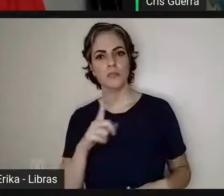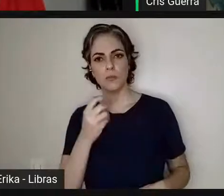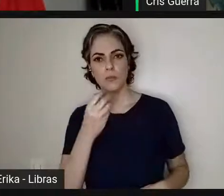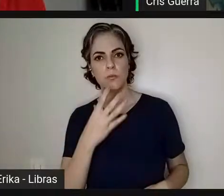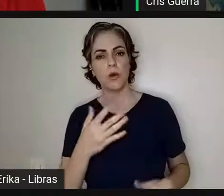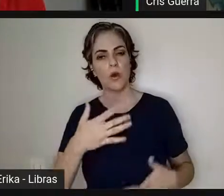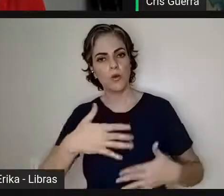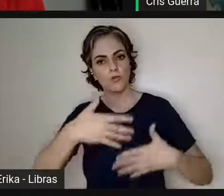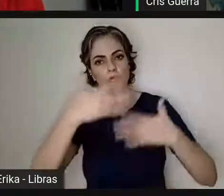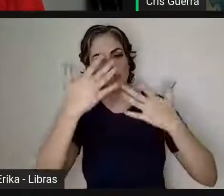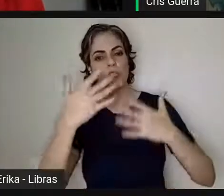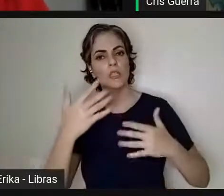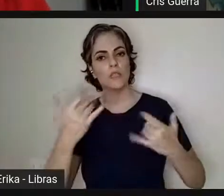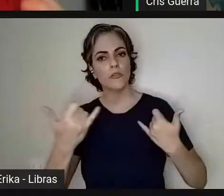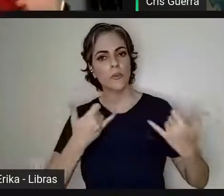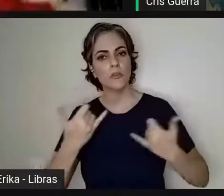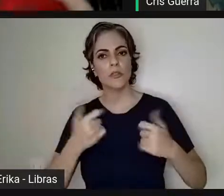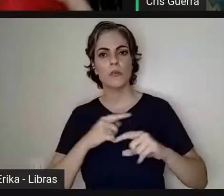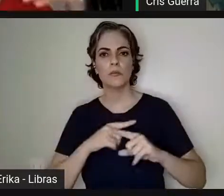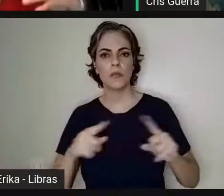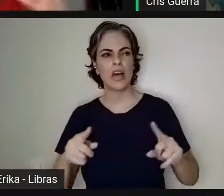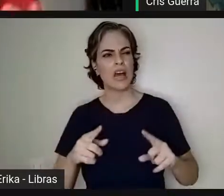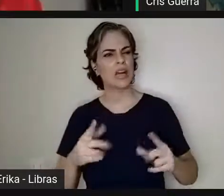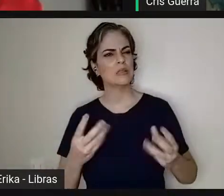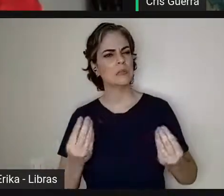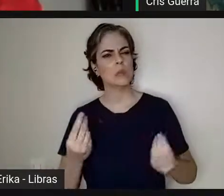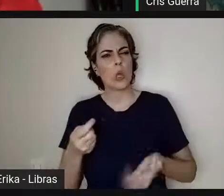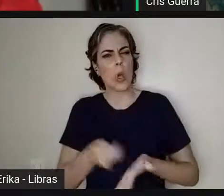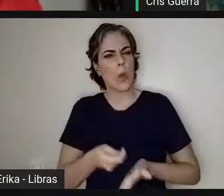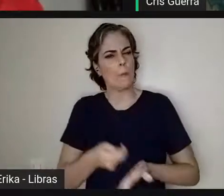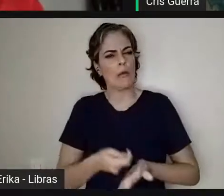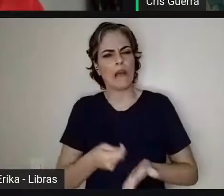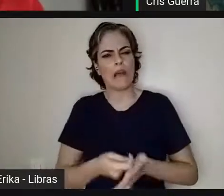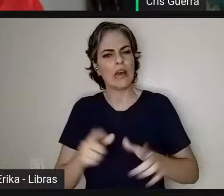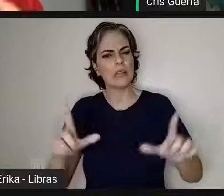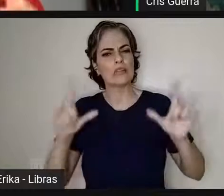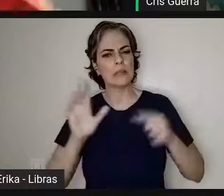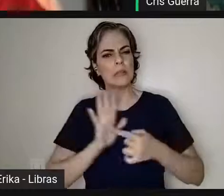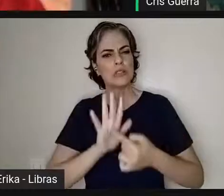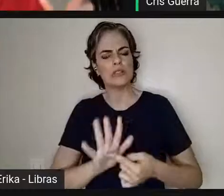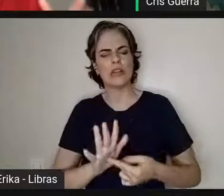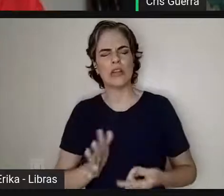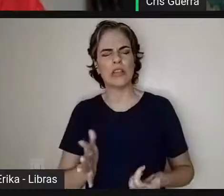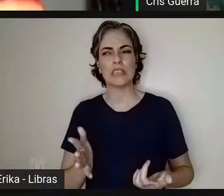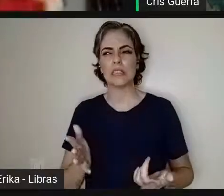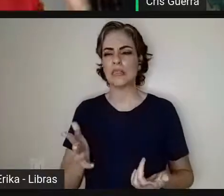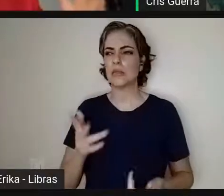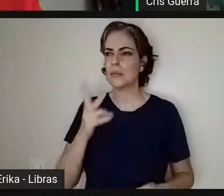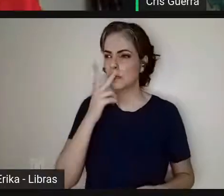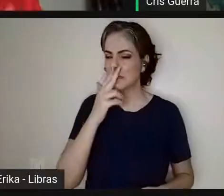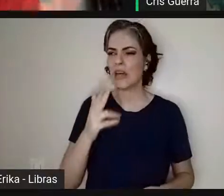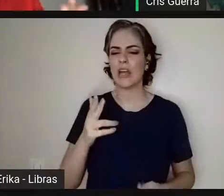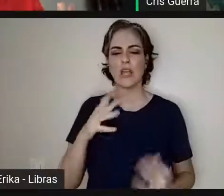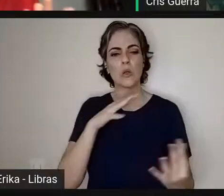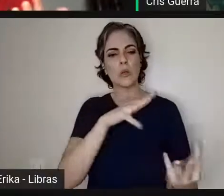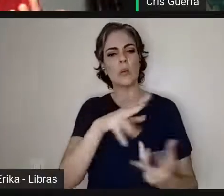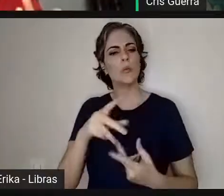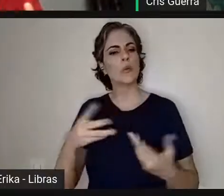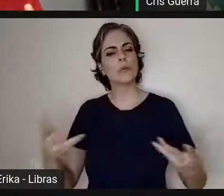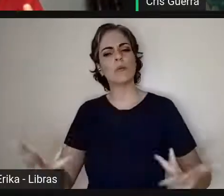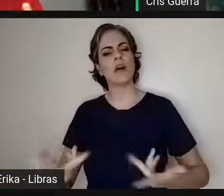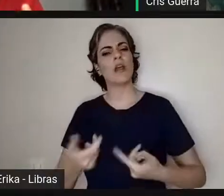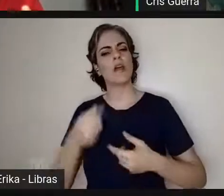trazer a diversidade, mas que também traz uma cobrança e uma coisa meio aquele mundo onde todo mundo é maravilhoso, já acordou,